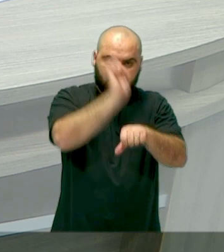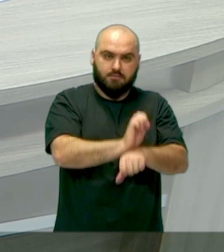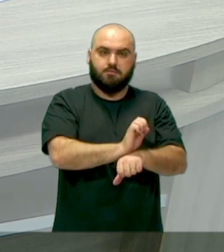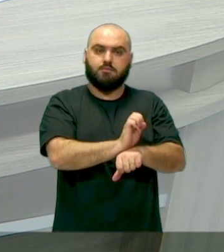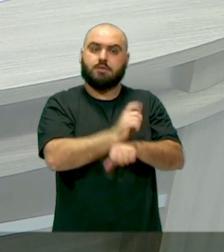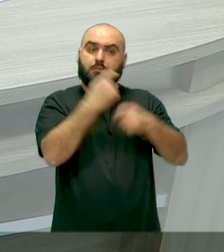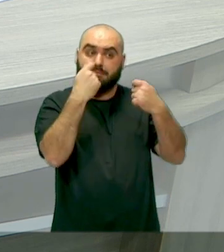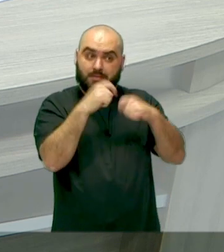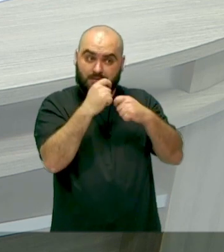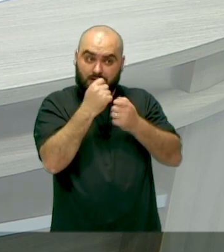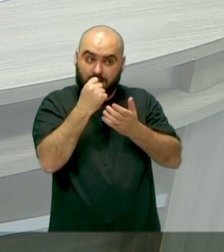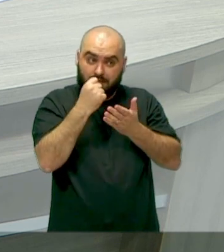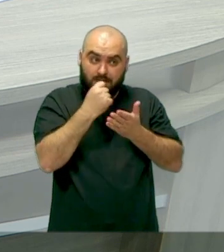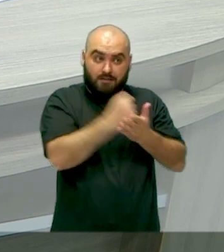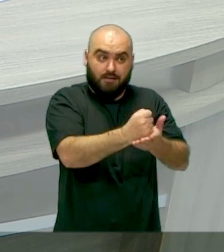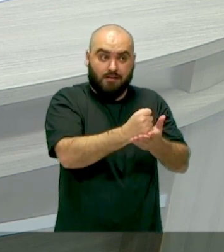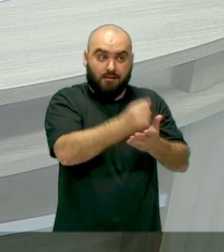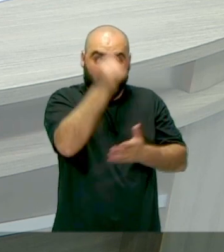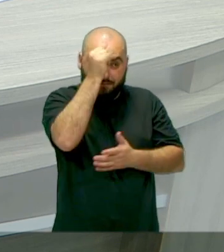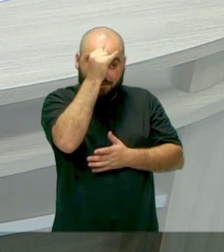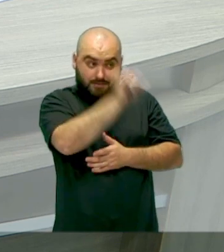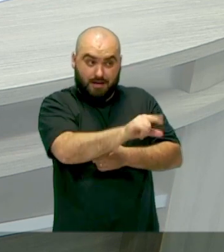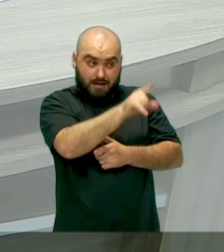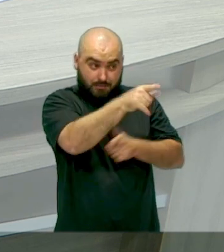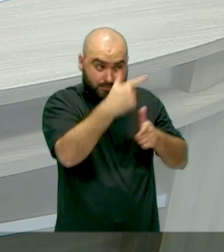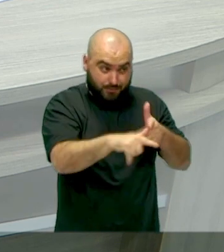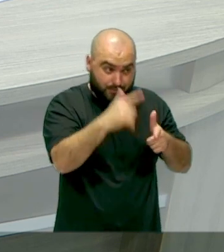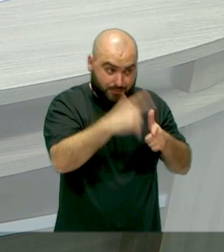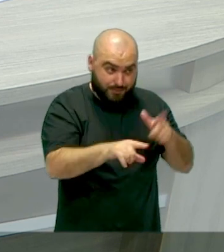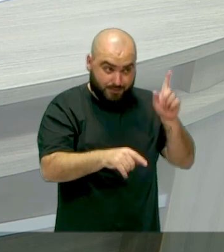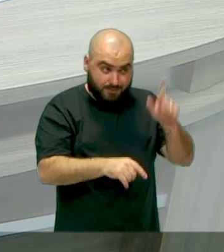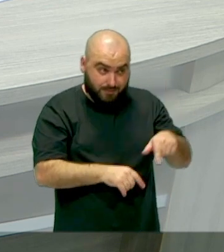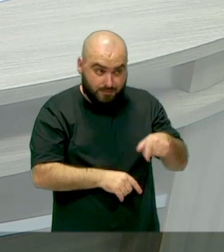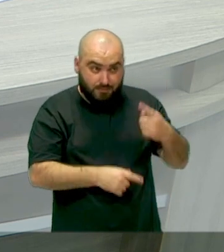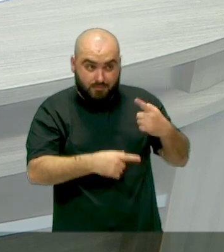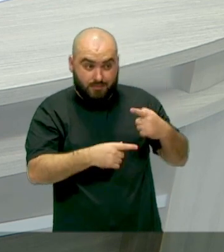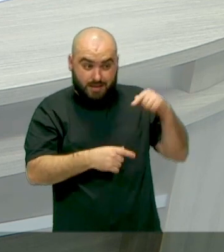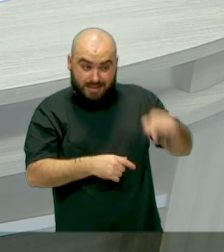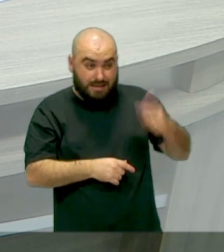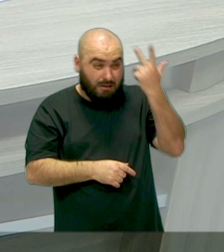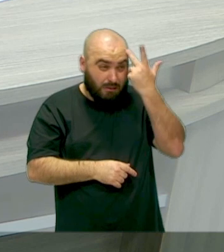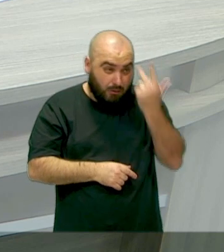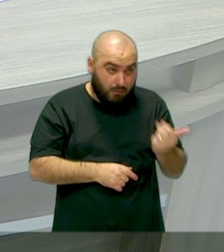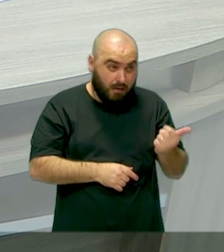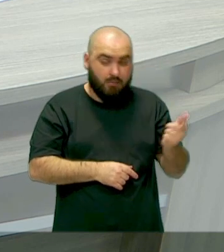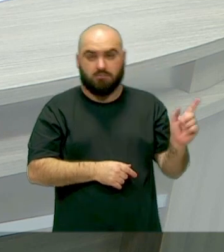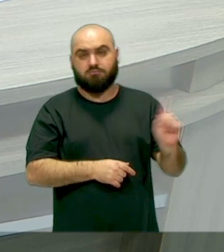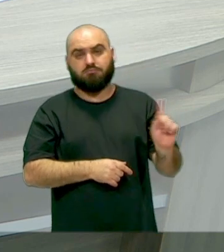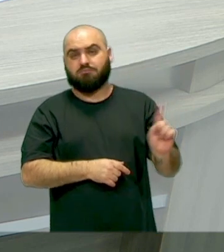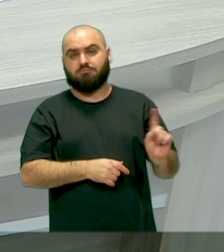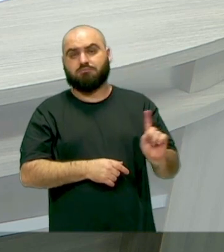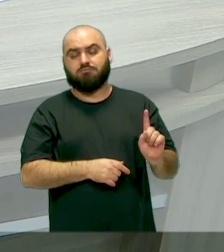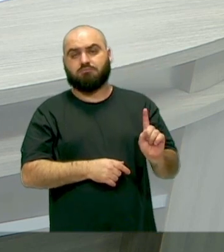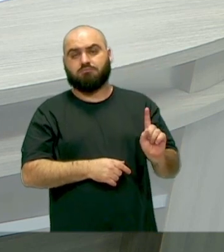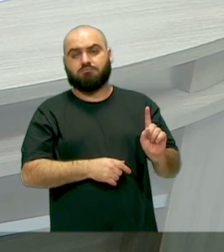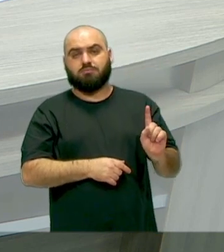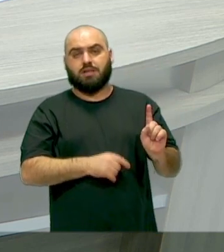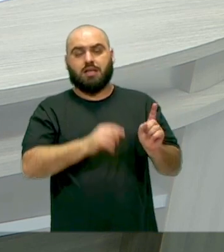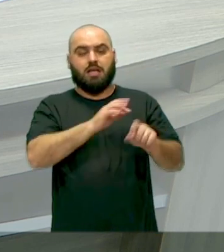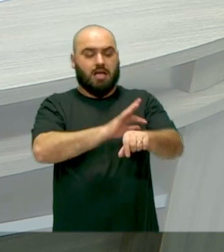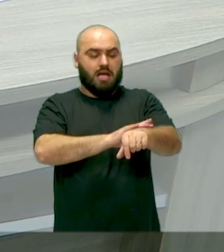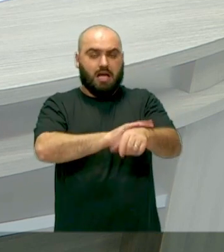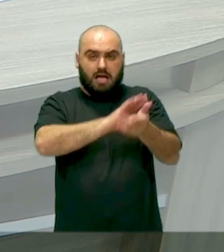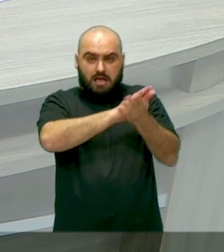que isso deixe de ser naturalizado, né? Porque isso não é natural, como a senhora falou, né? O racismo, ele é social,